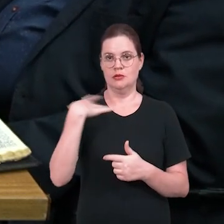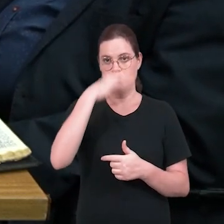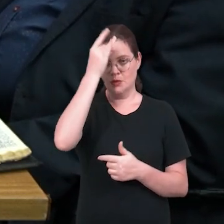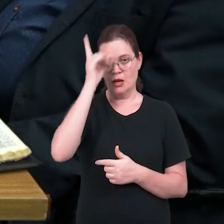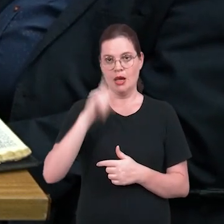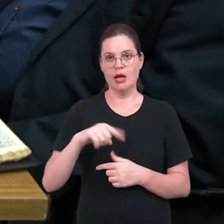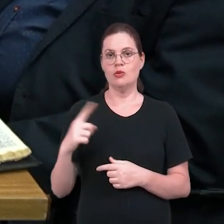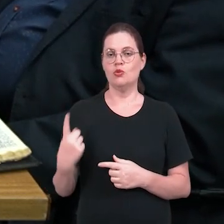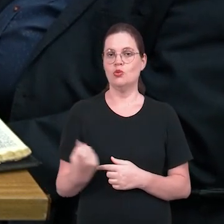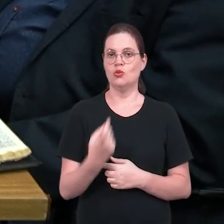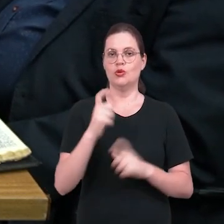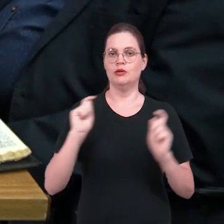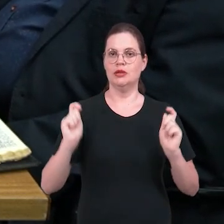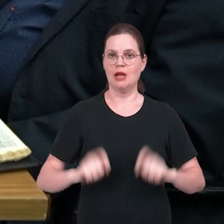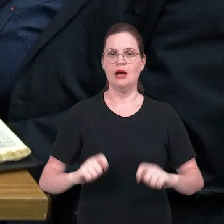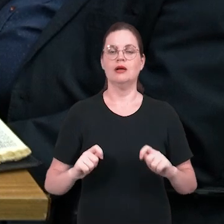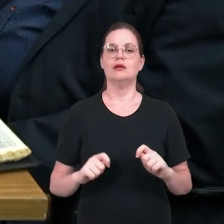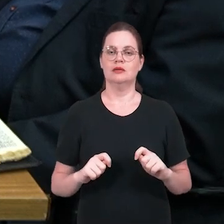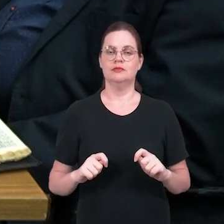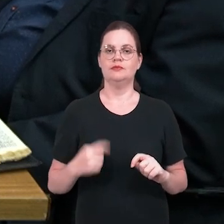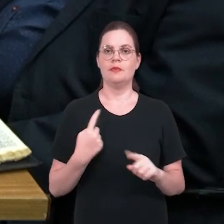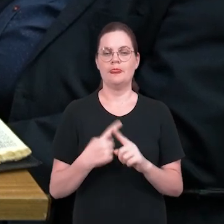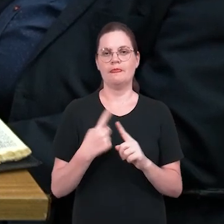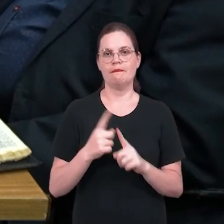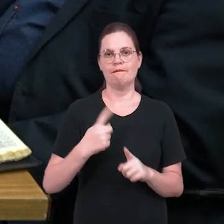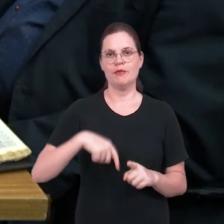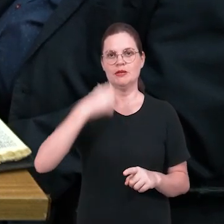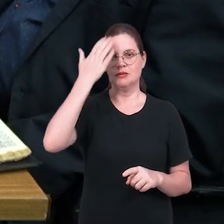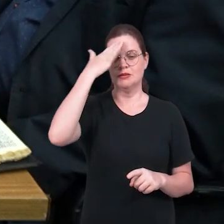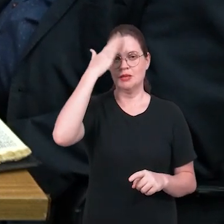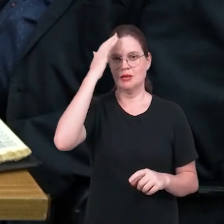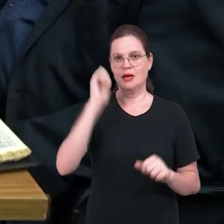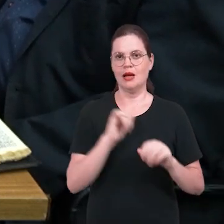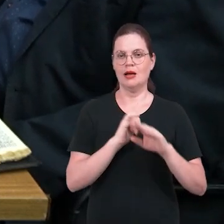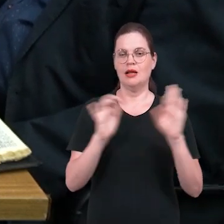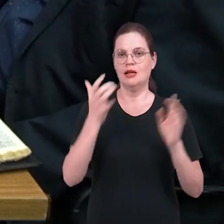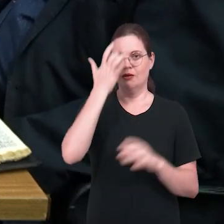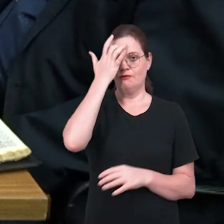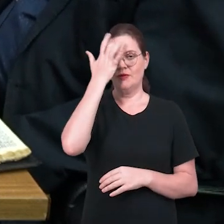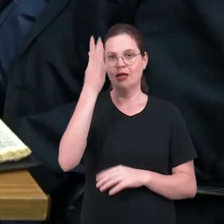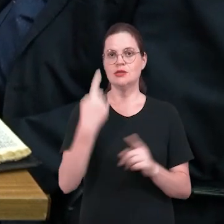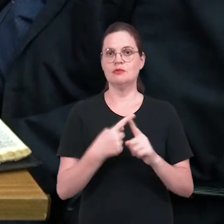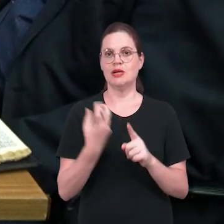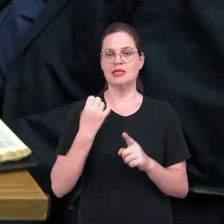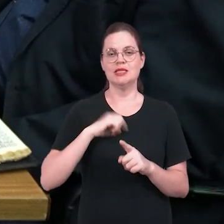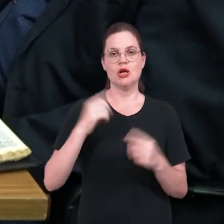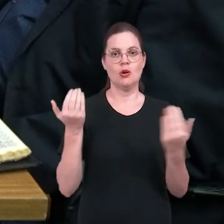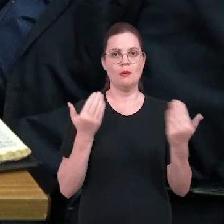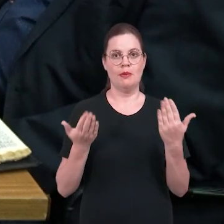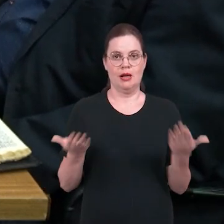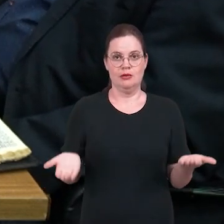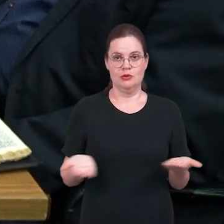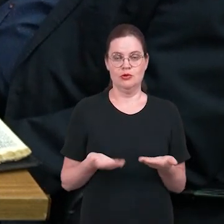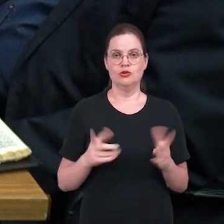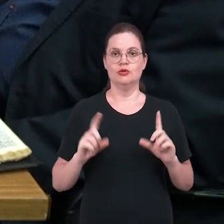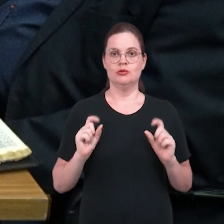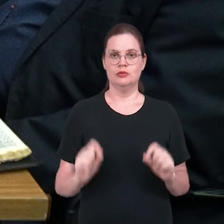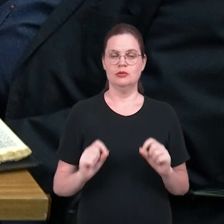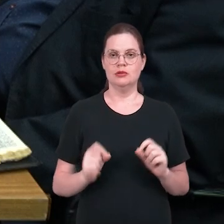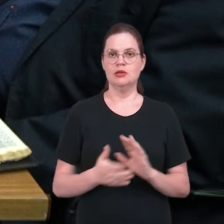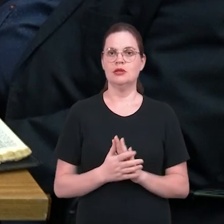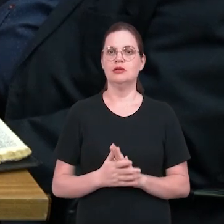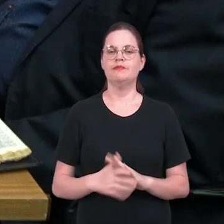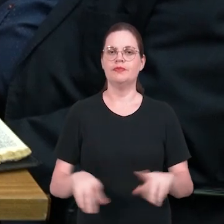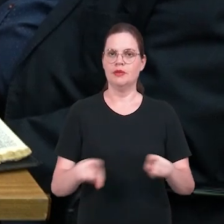aquele que capacita. E é muito fácil a gente entender, né? Quando a gente traz isso para os nossos dias, né? Que hoje também